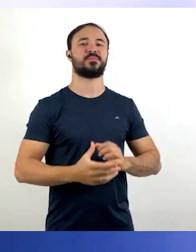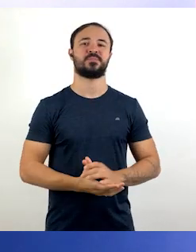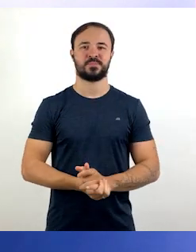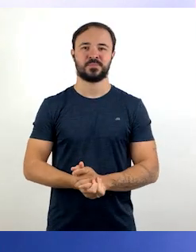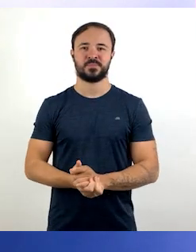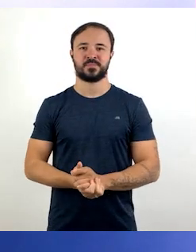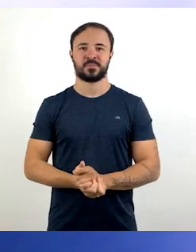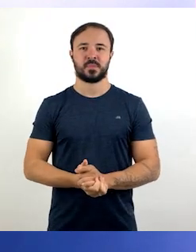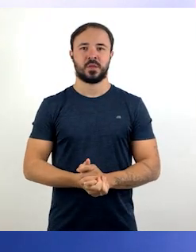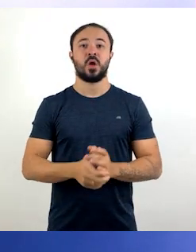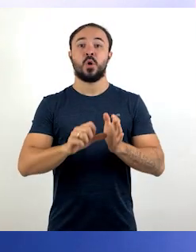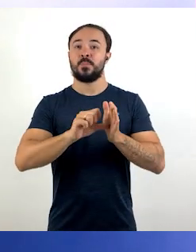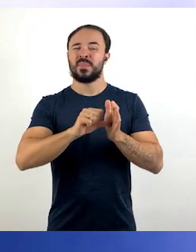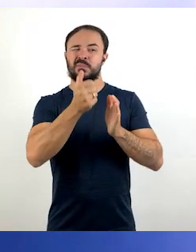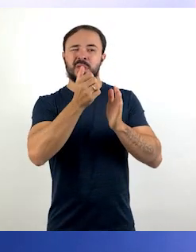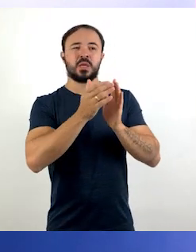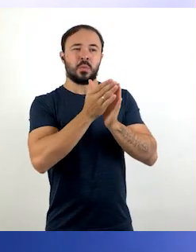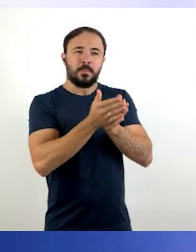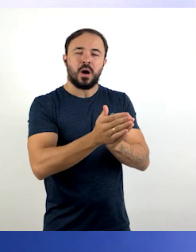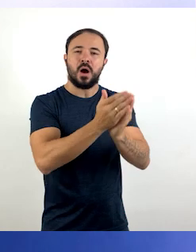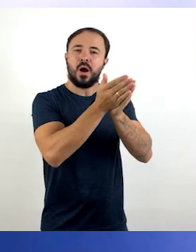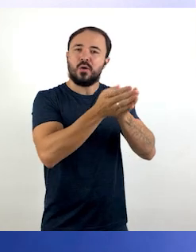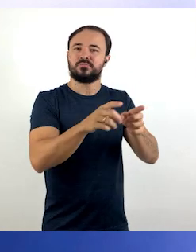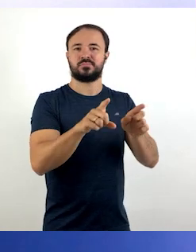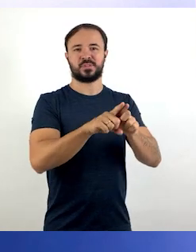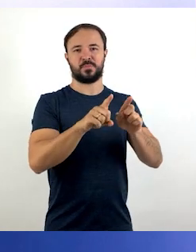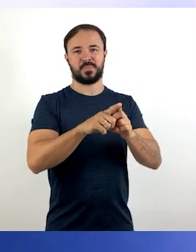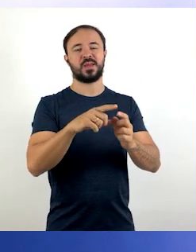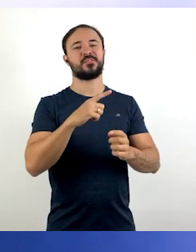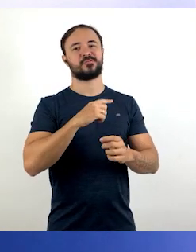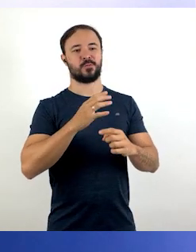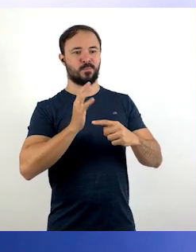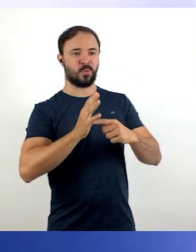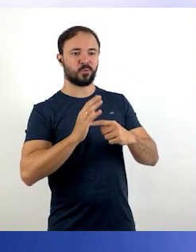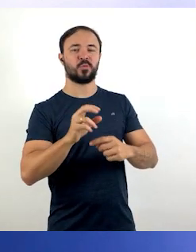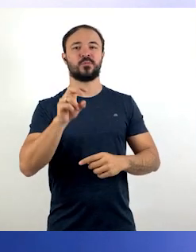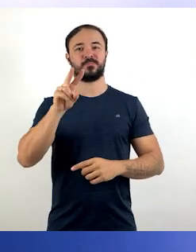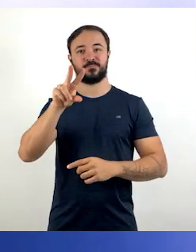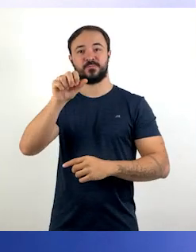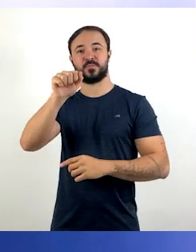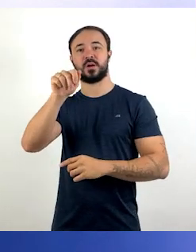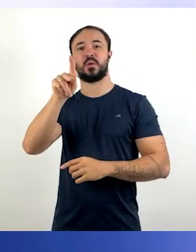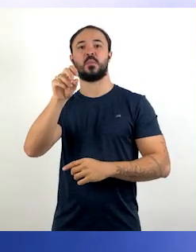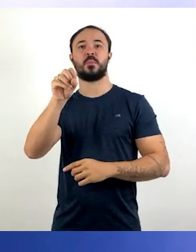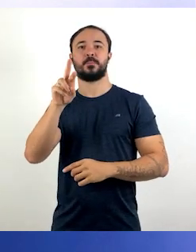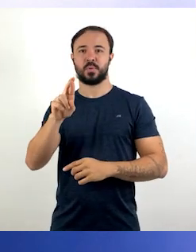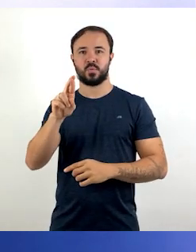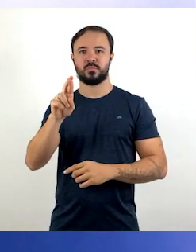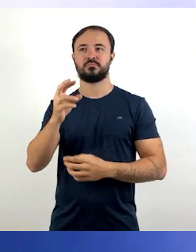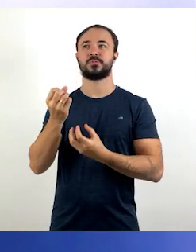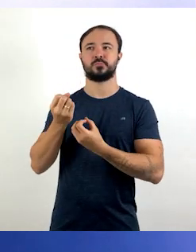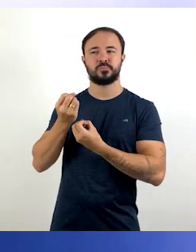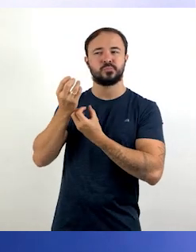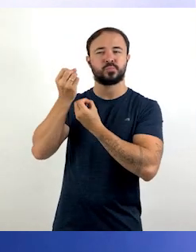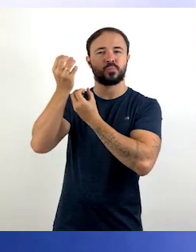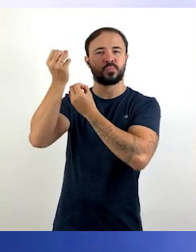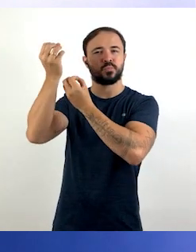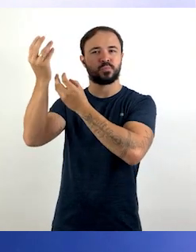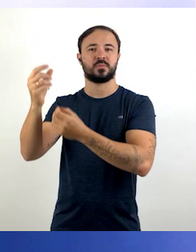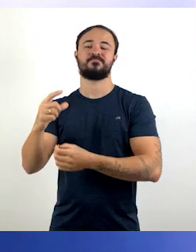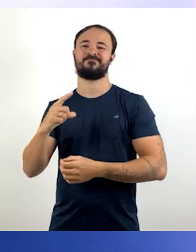maior. Os primeiros barcos também utilizavam motor a vapor e eles, com isso, emitiam também gases poluentes que causavam